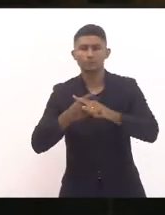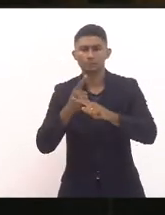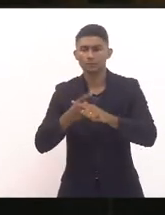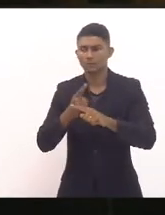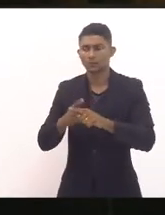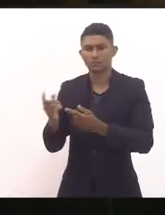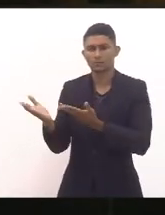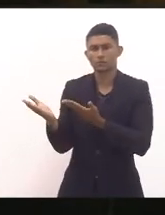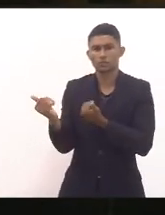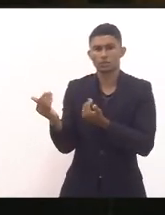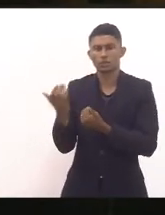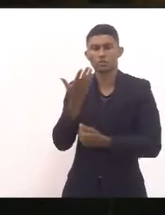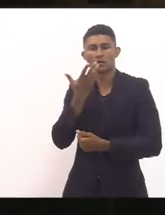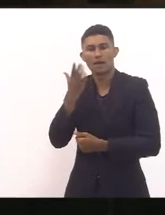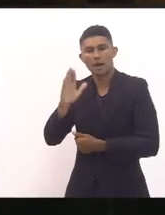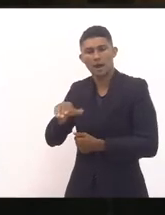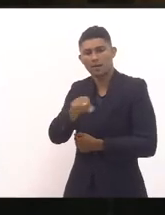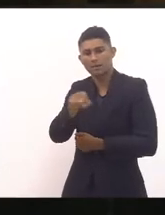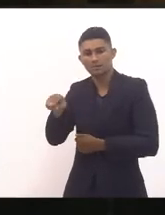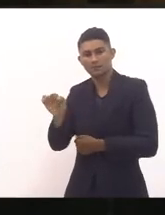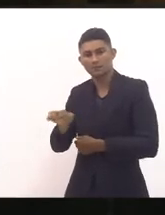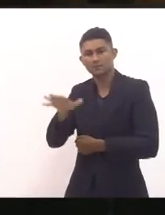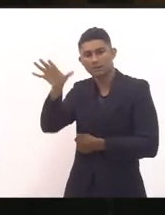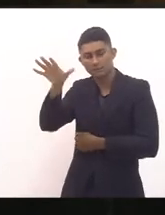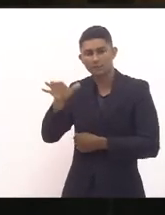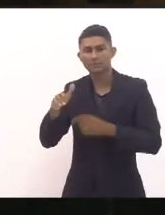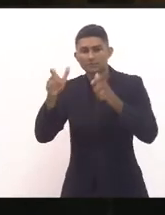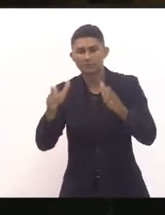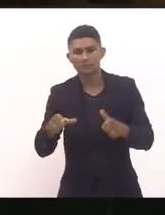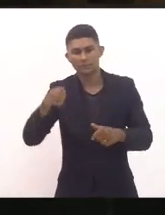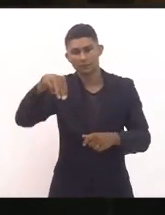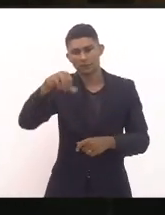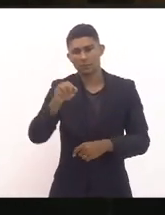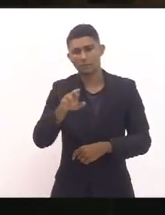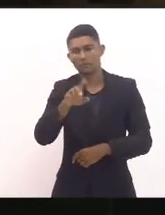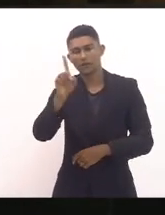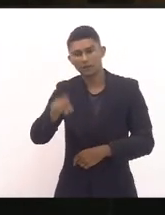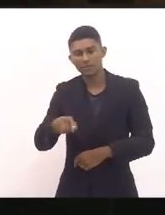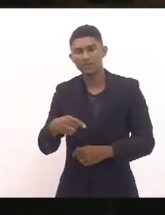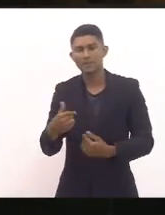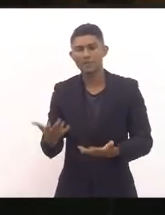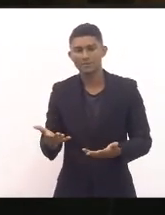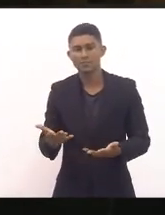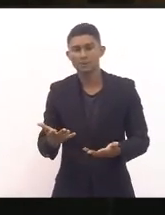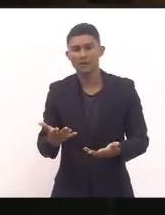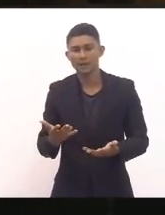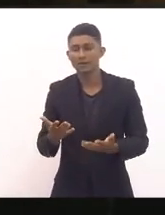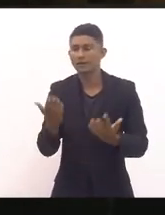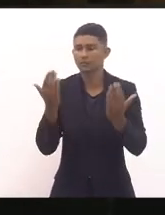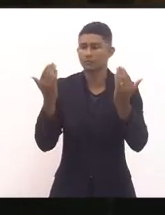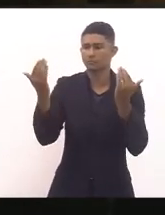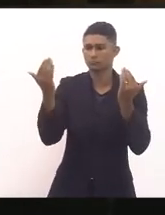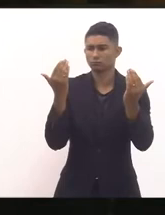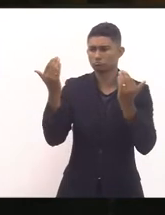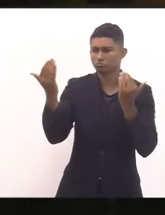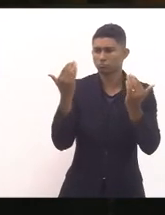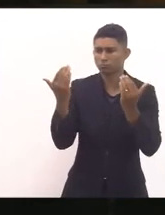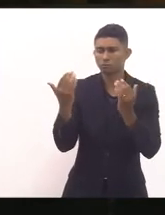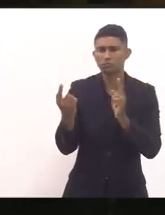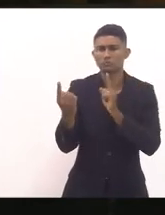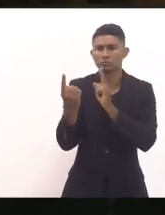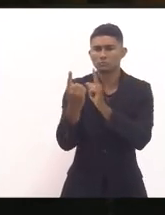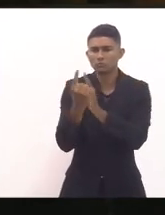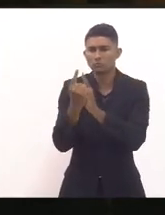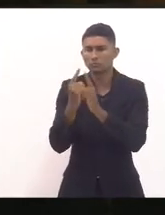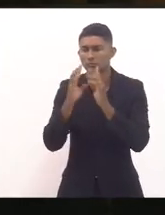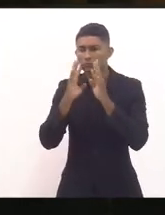psicológico das crianças de favela na Maré. Então, nesse sentido, a gente tem acompanhado o adoecimento e